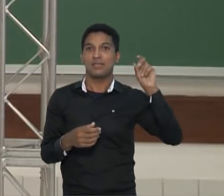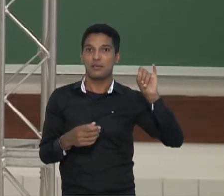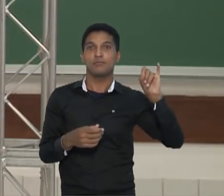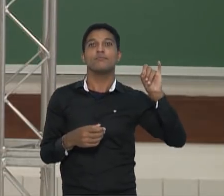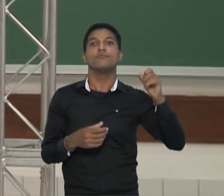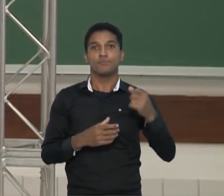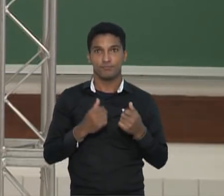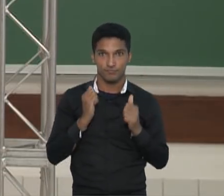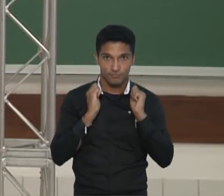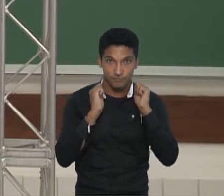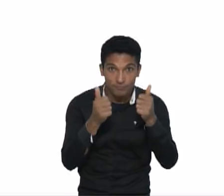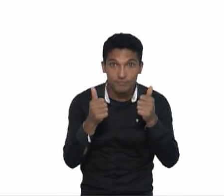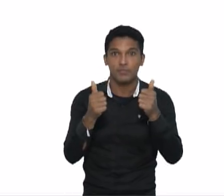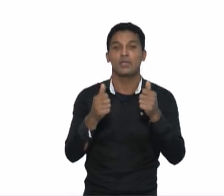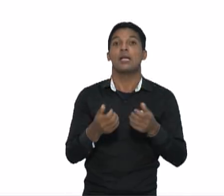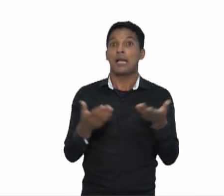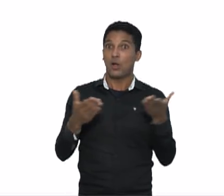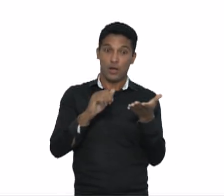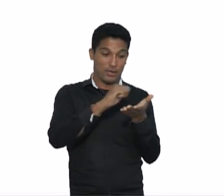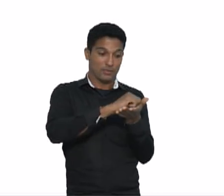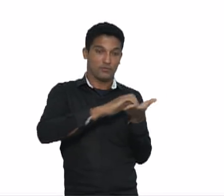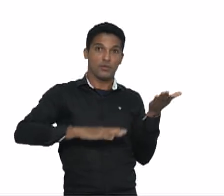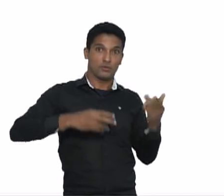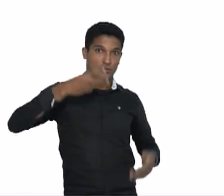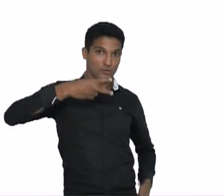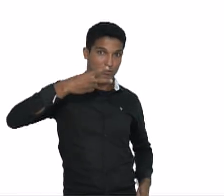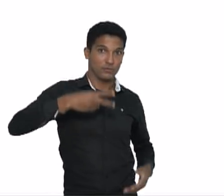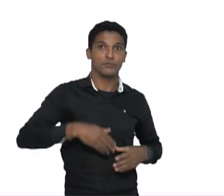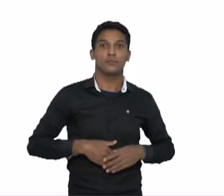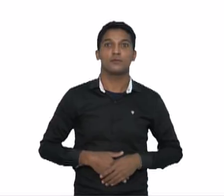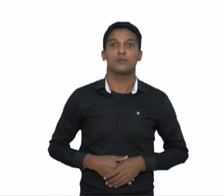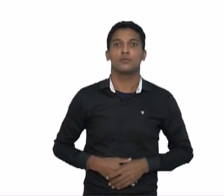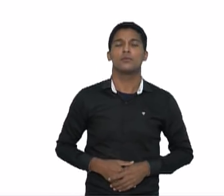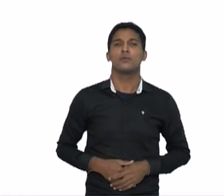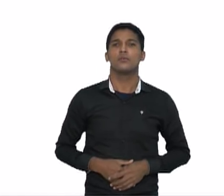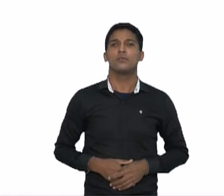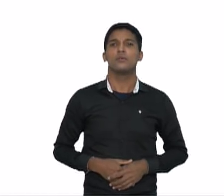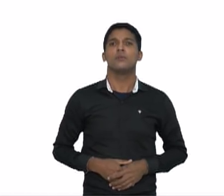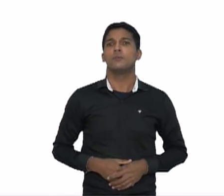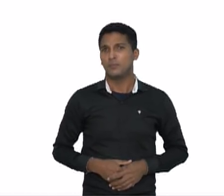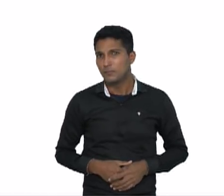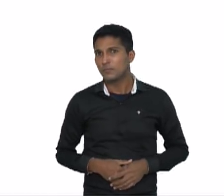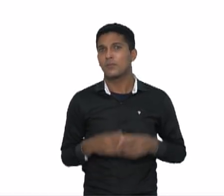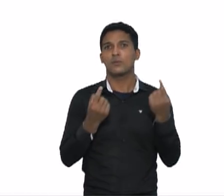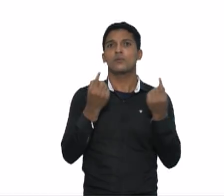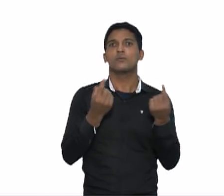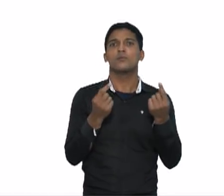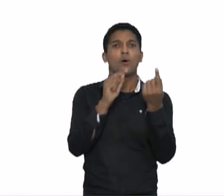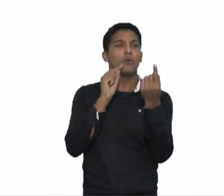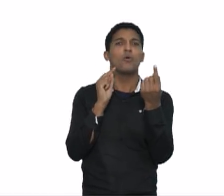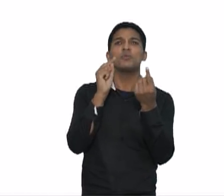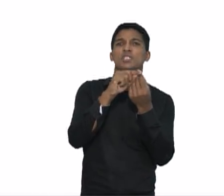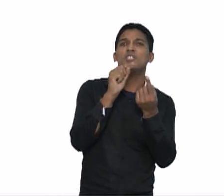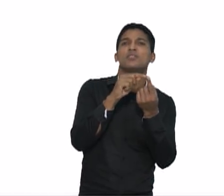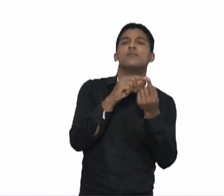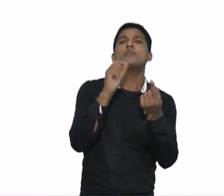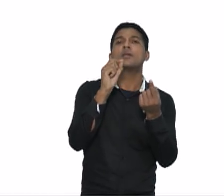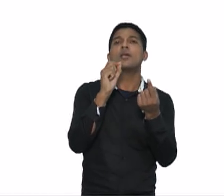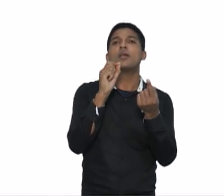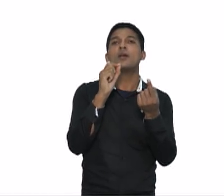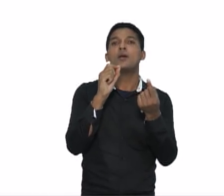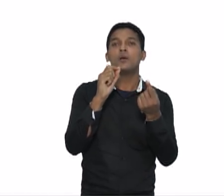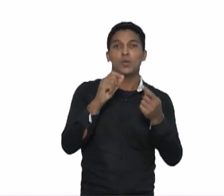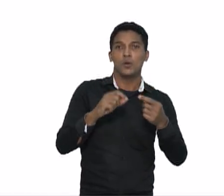Vamos para a nossa atividade 2, então. Qual era o objetivo dos primeiros idealizadores